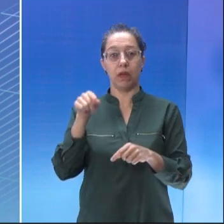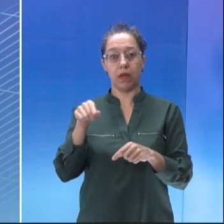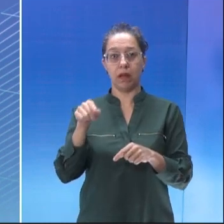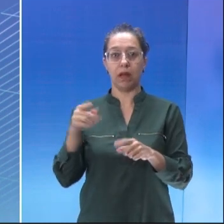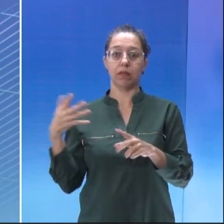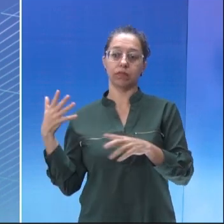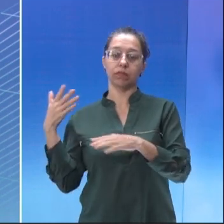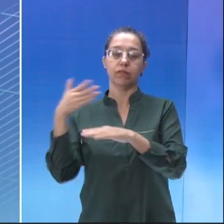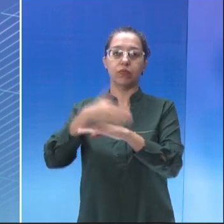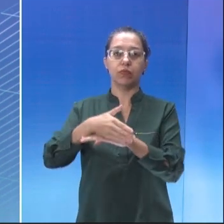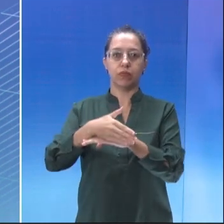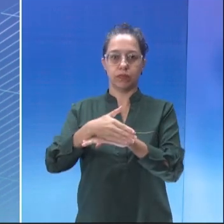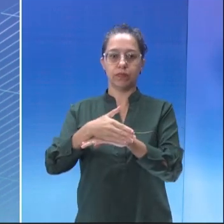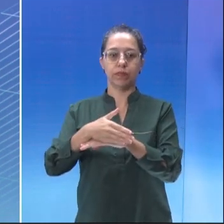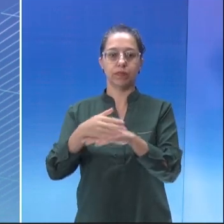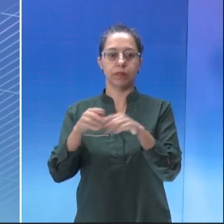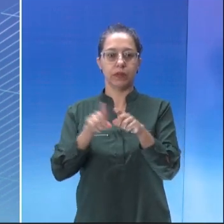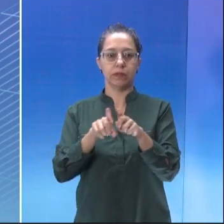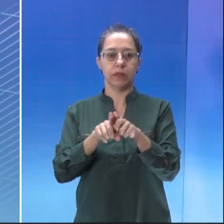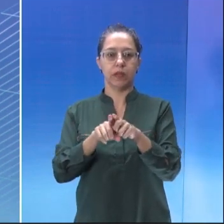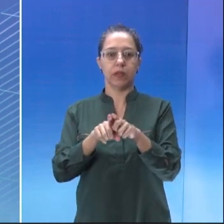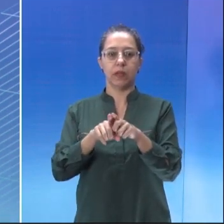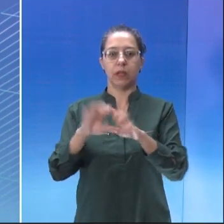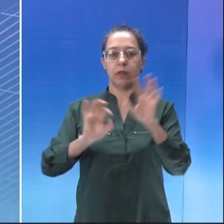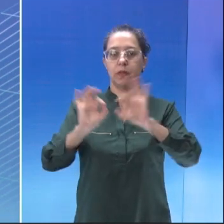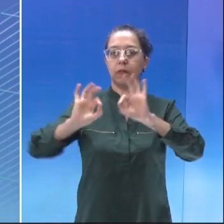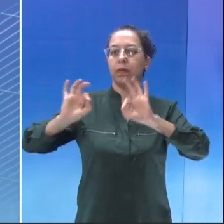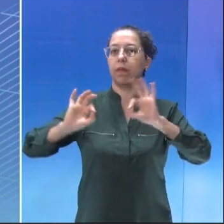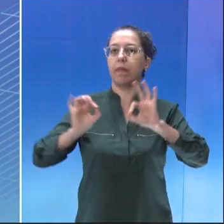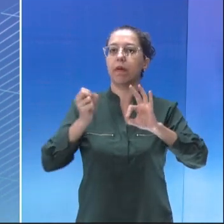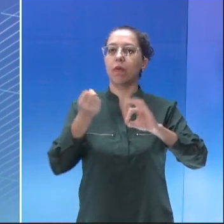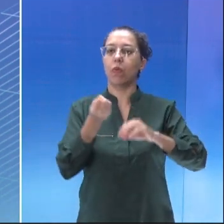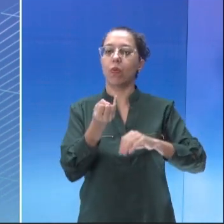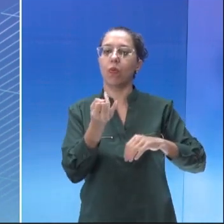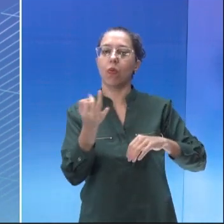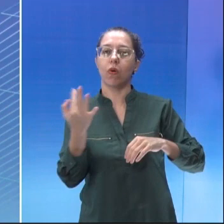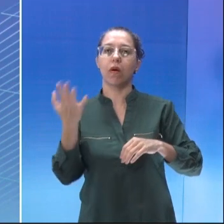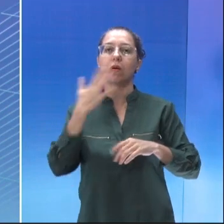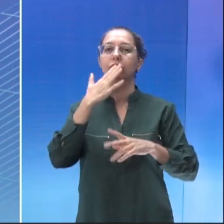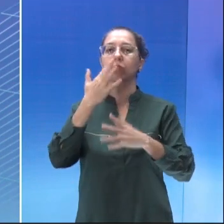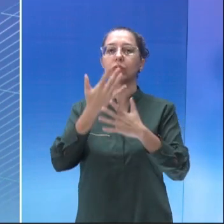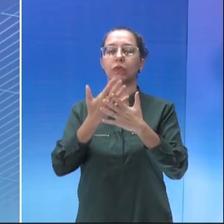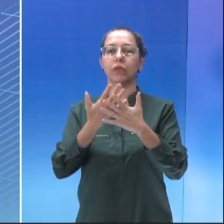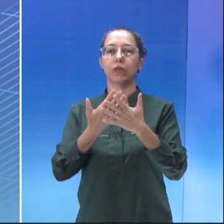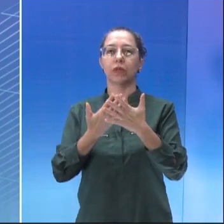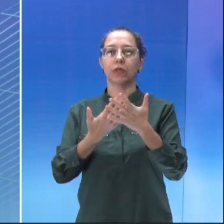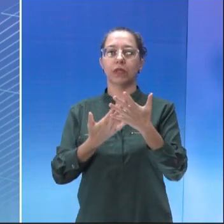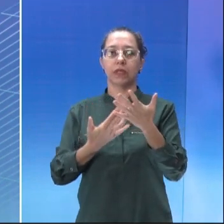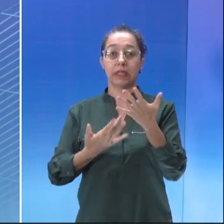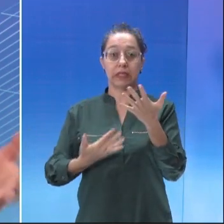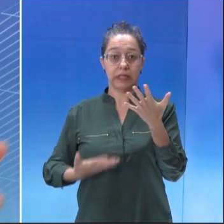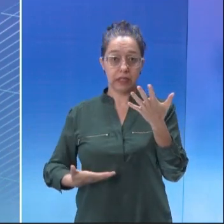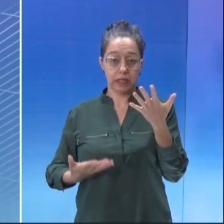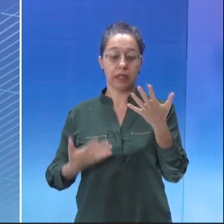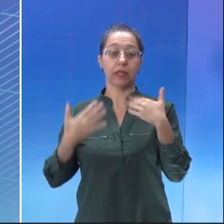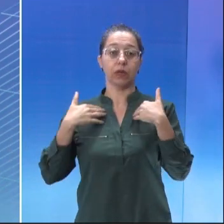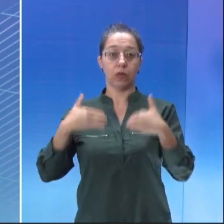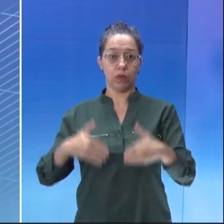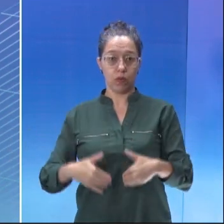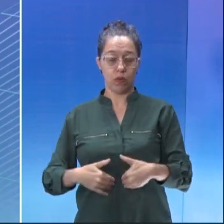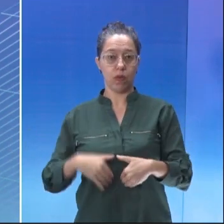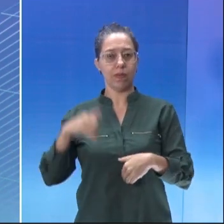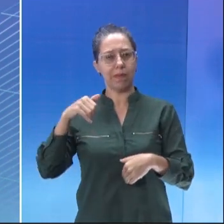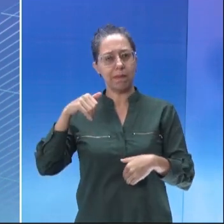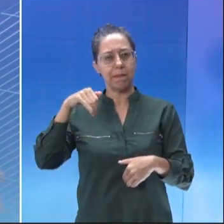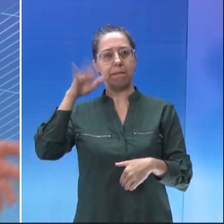atuam simultaneamente, regulando a quantidade de sangue no nosso corpo. Além de muitos outros hormônios que a